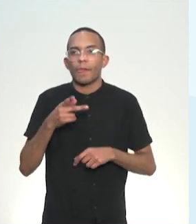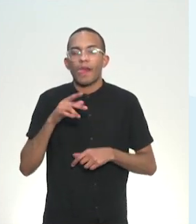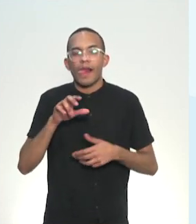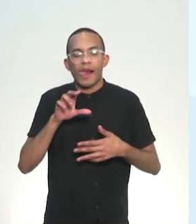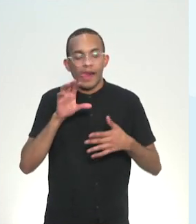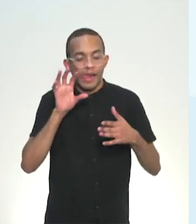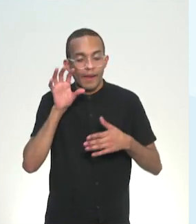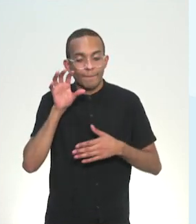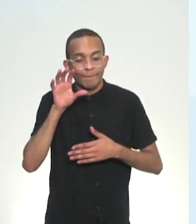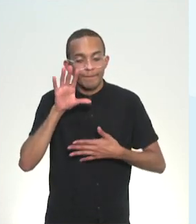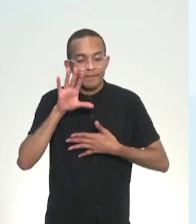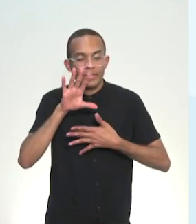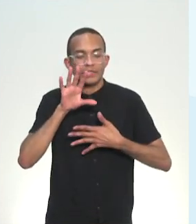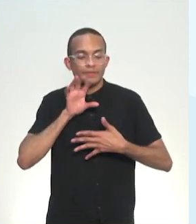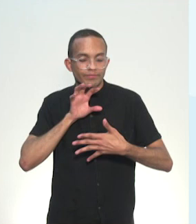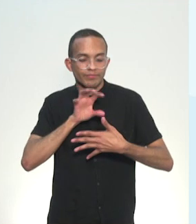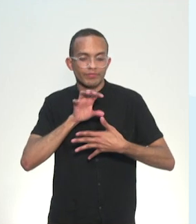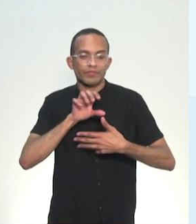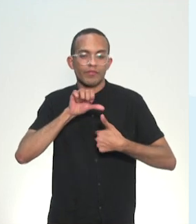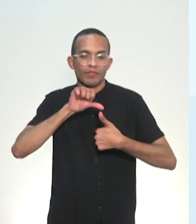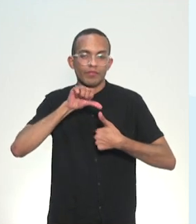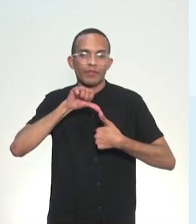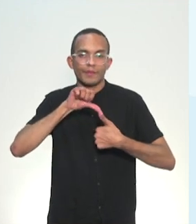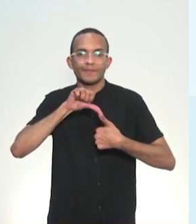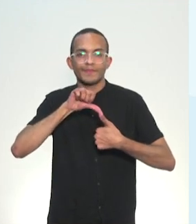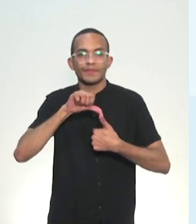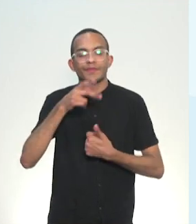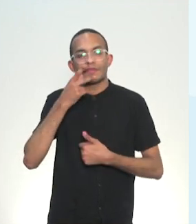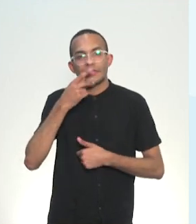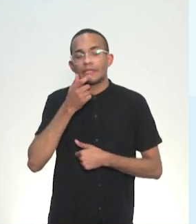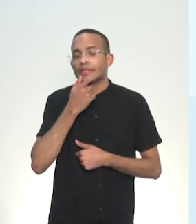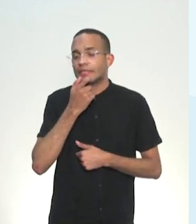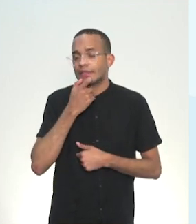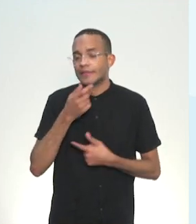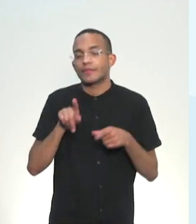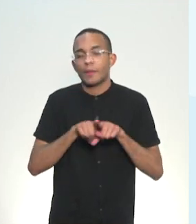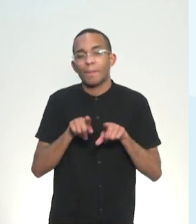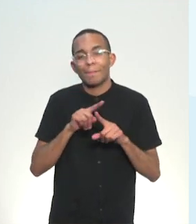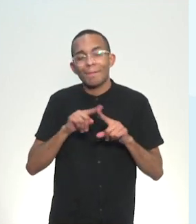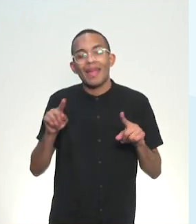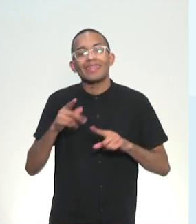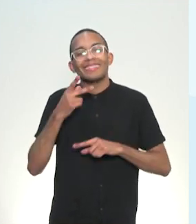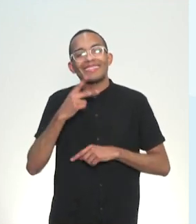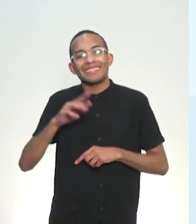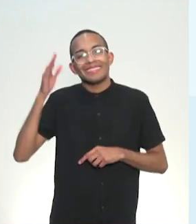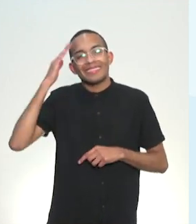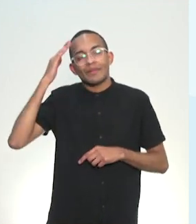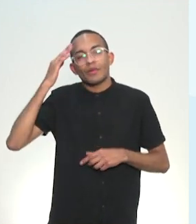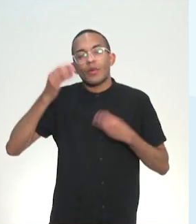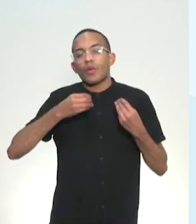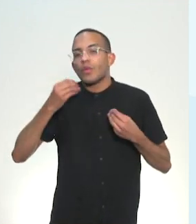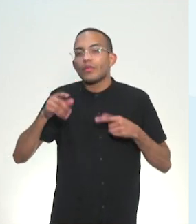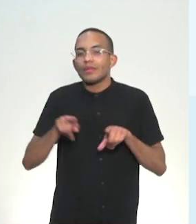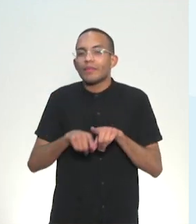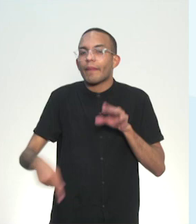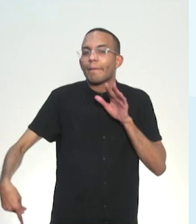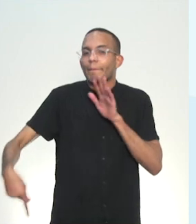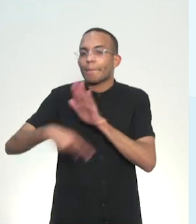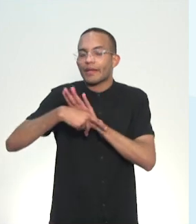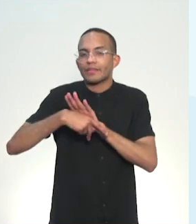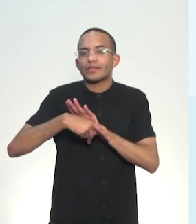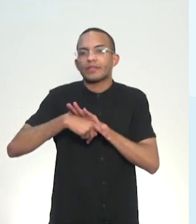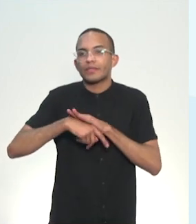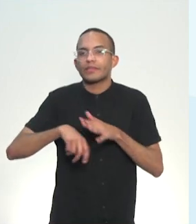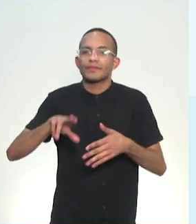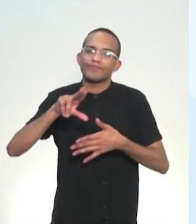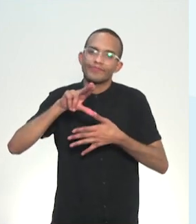América Central também, que falam, né, o inglês. Mas eles estão sendo considerados aí também pertencentes